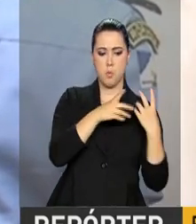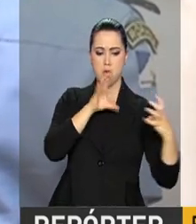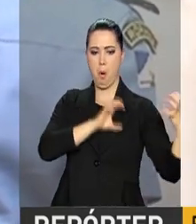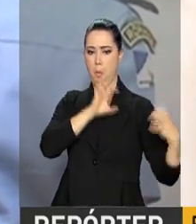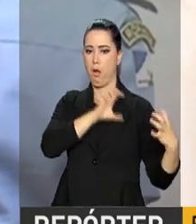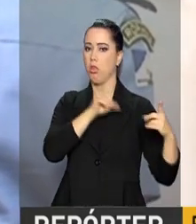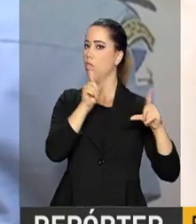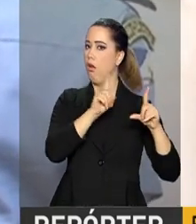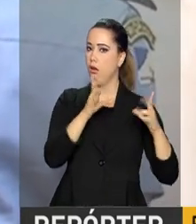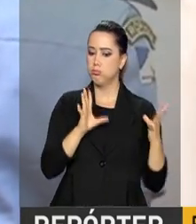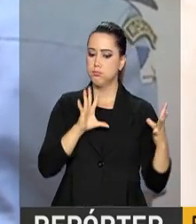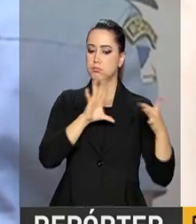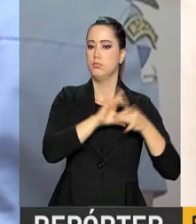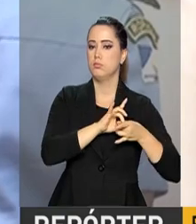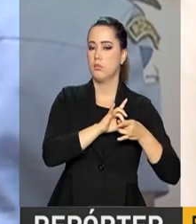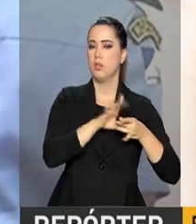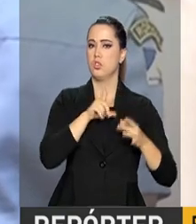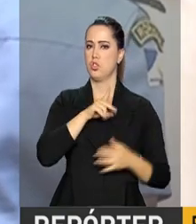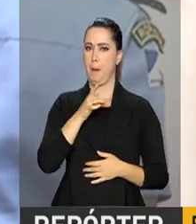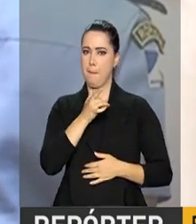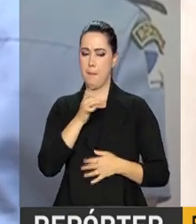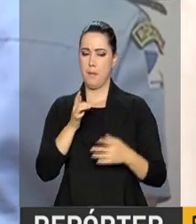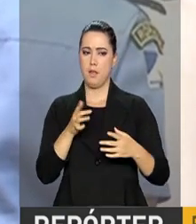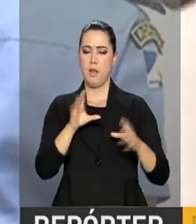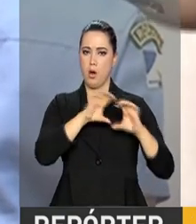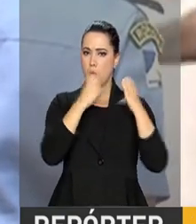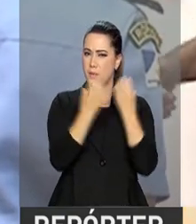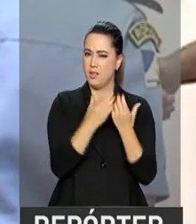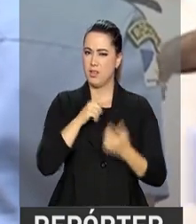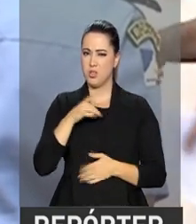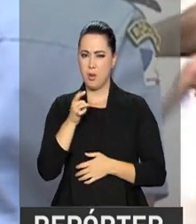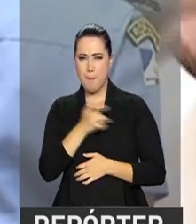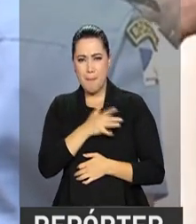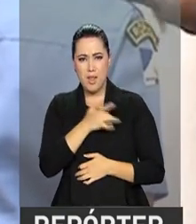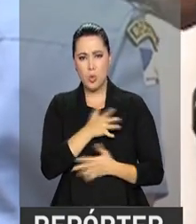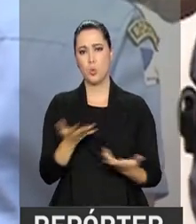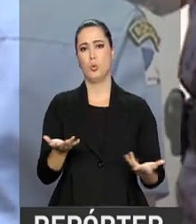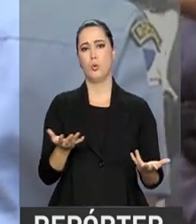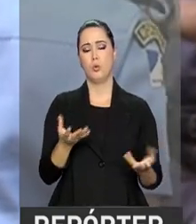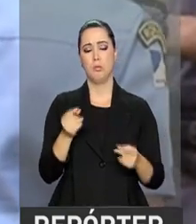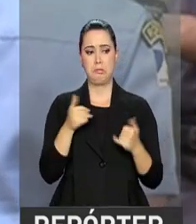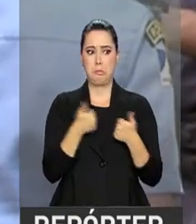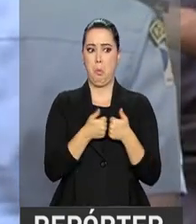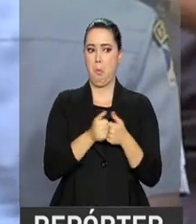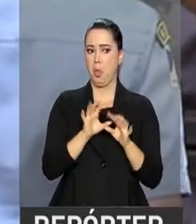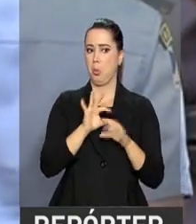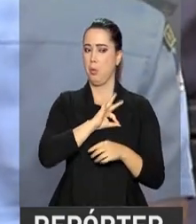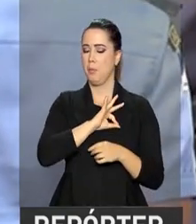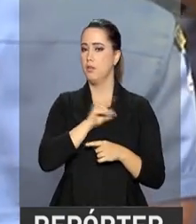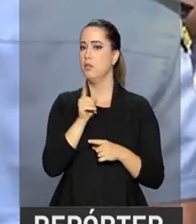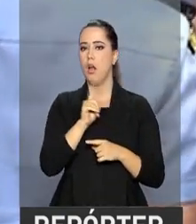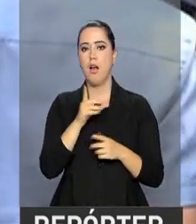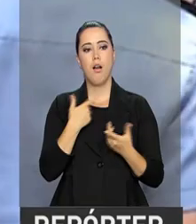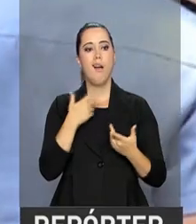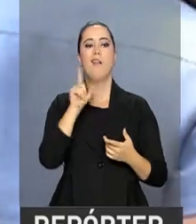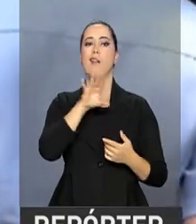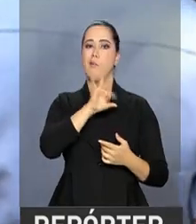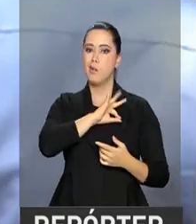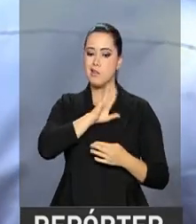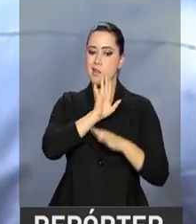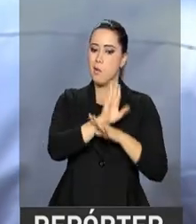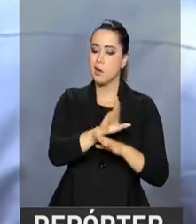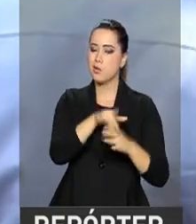comunidade, né? Aquele medo que a comunidade tinha da polícia, medo de se aproximar E não tem porquê, a polícia existe para